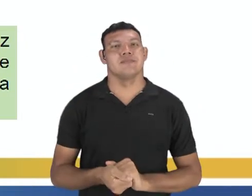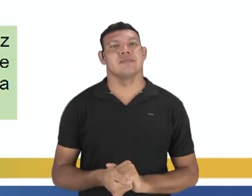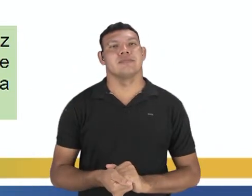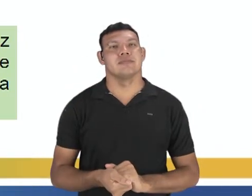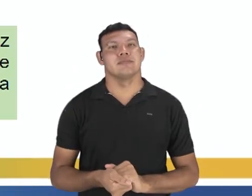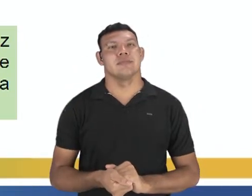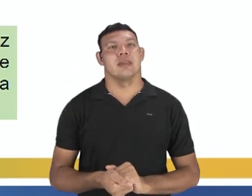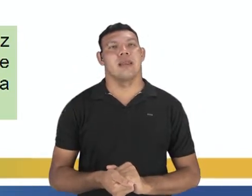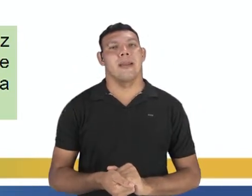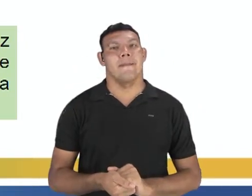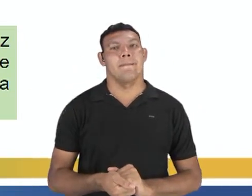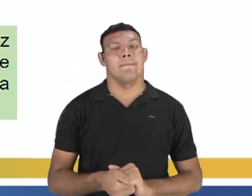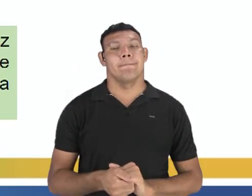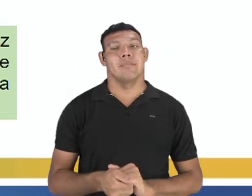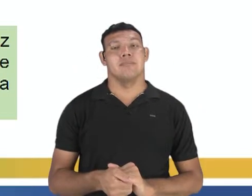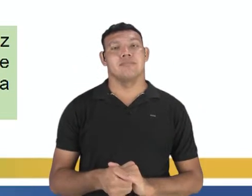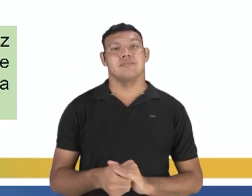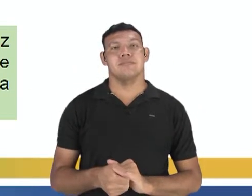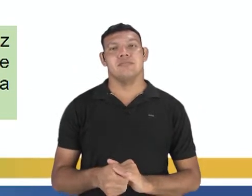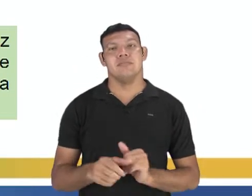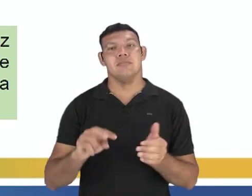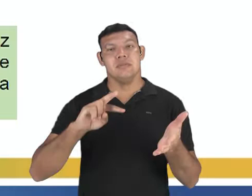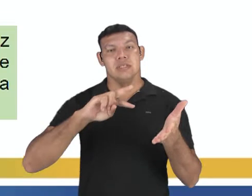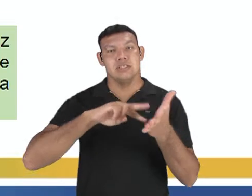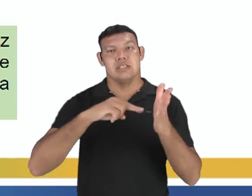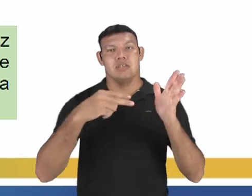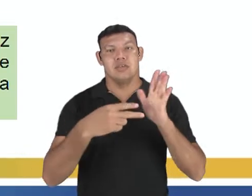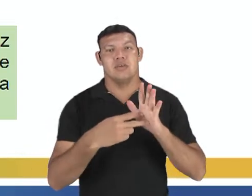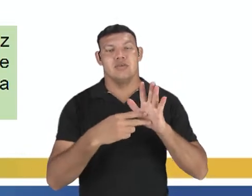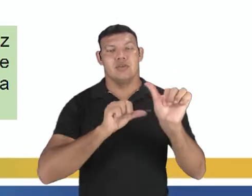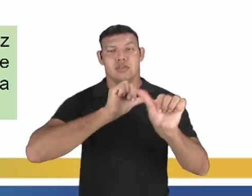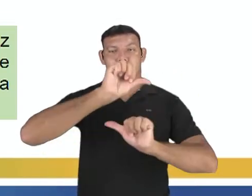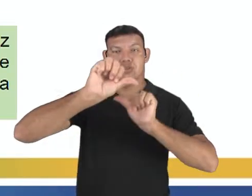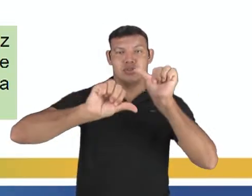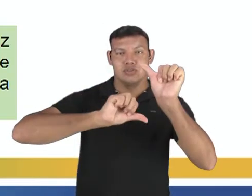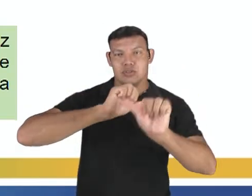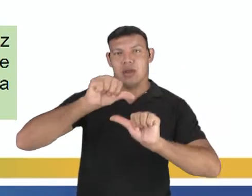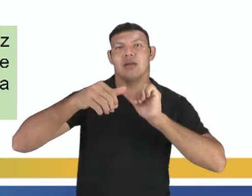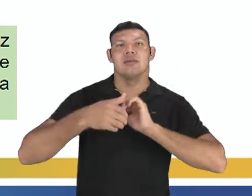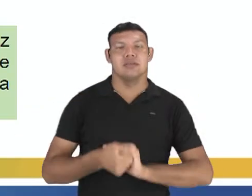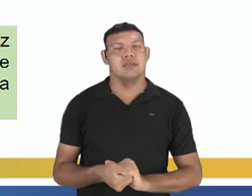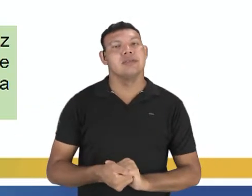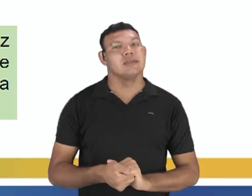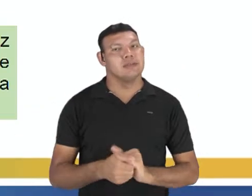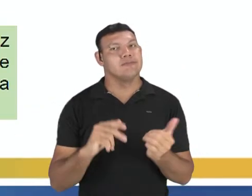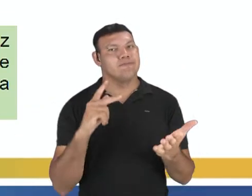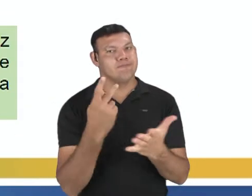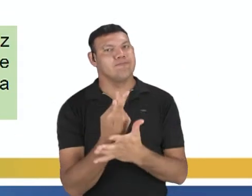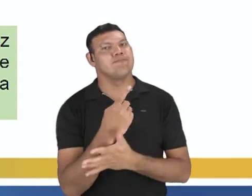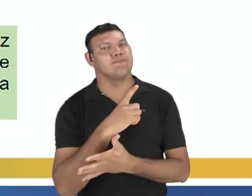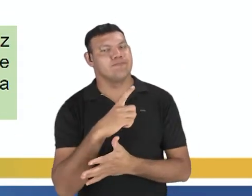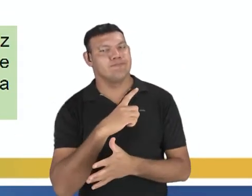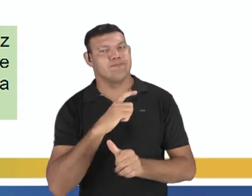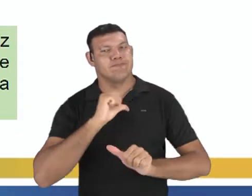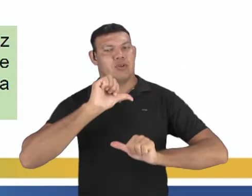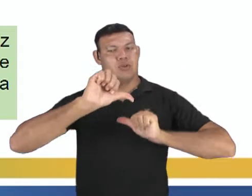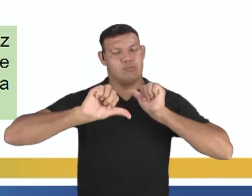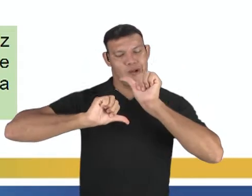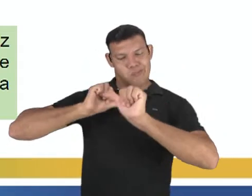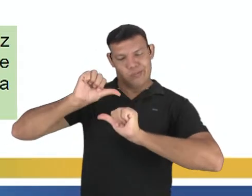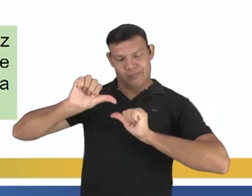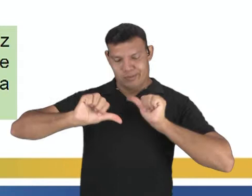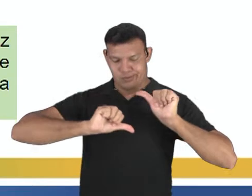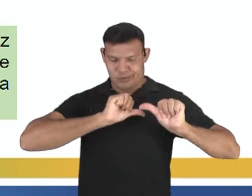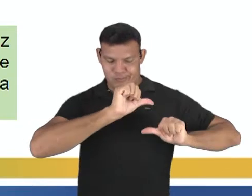metabole, que significa mudança ou troca. Dessa forma, acontecem essas transformações